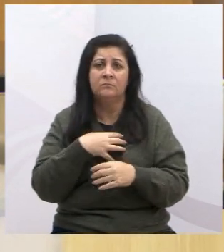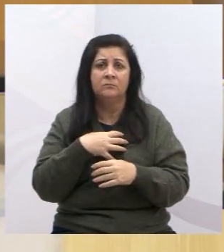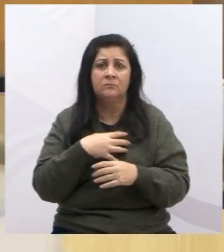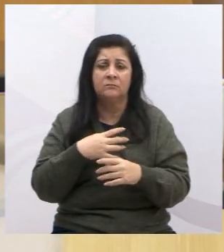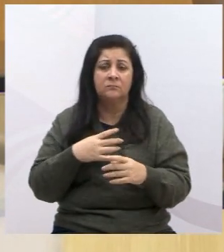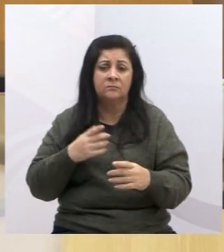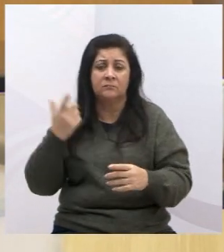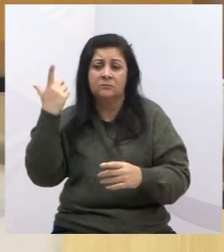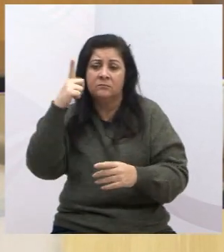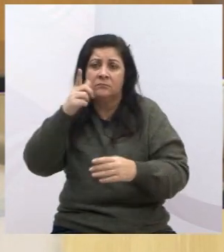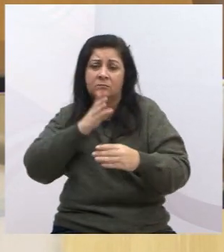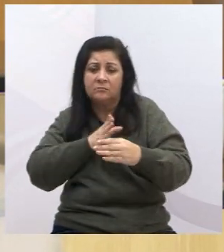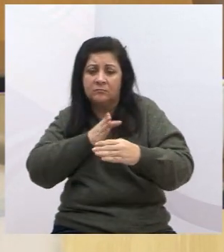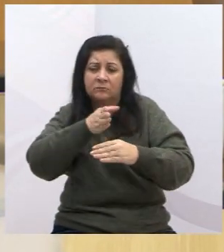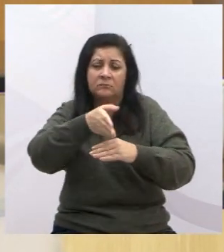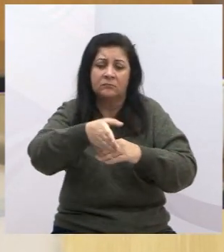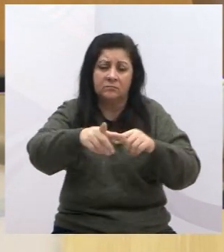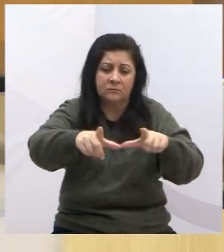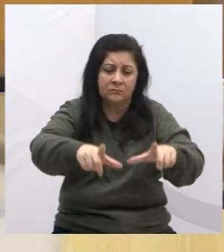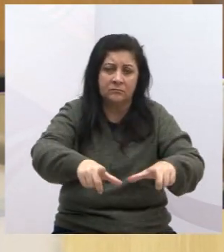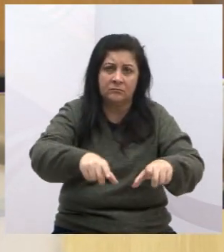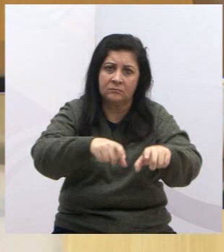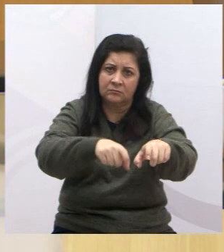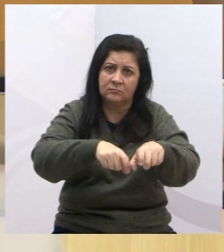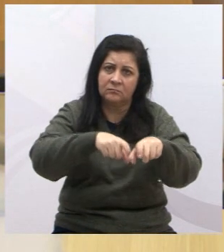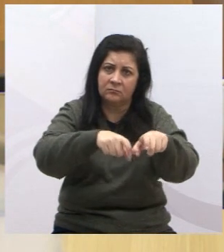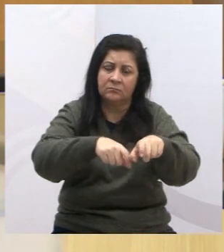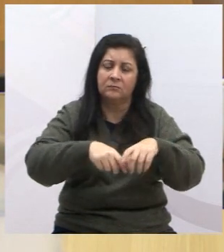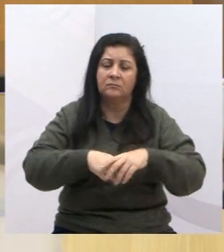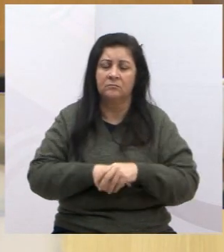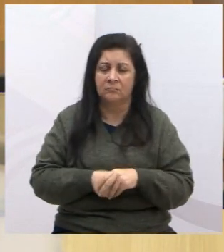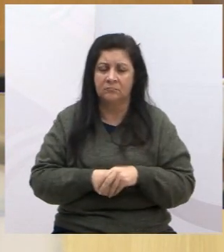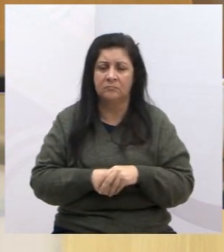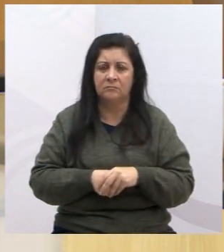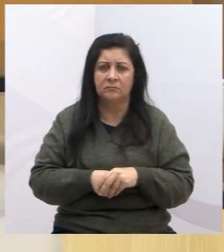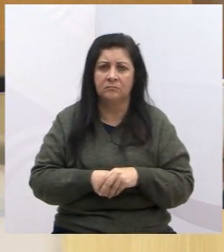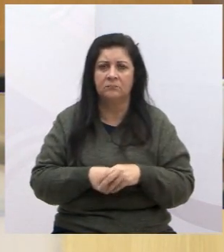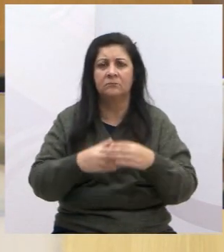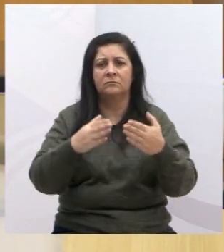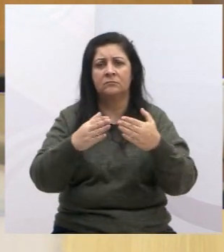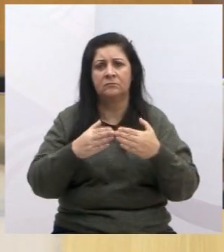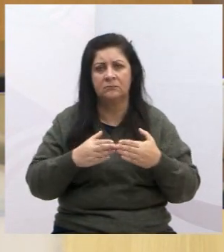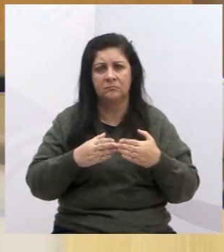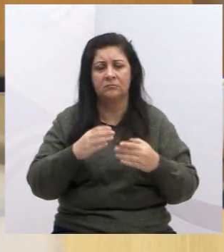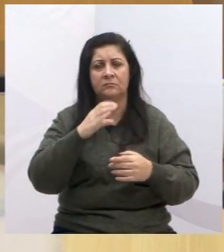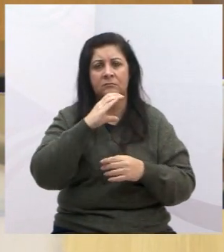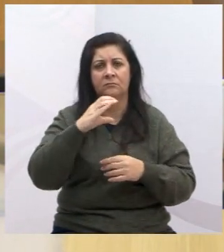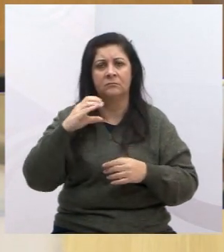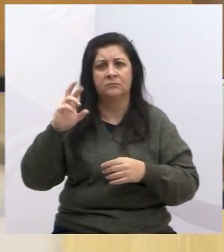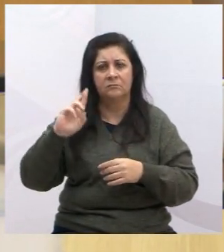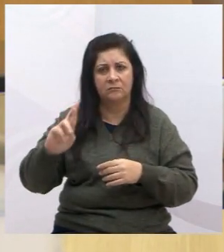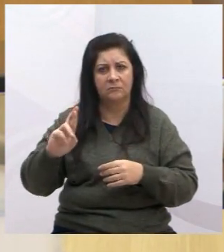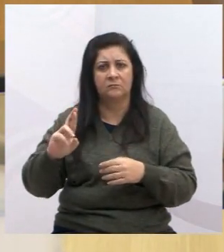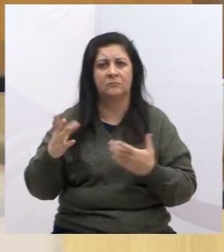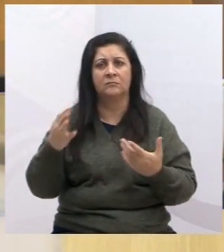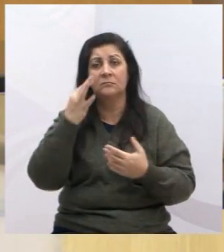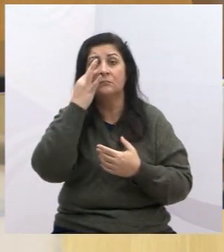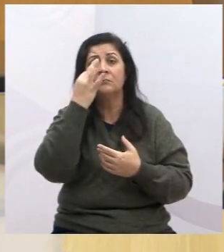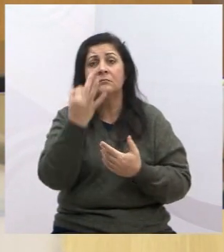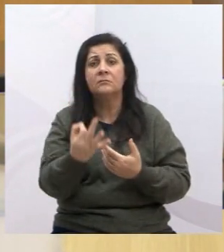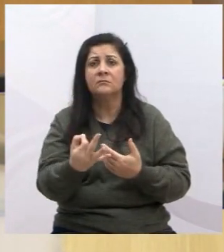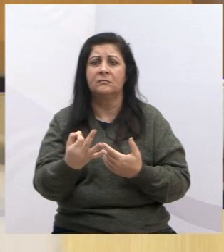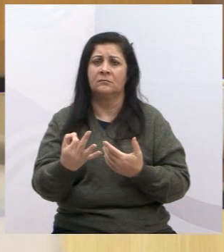para entrar na referida área. Diante do exposto, solicito à CCR Nova Dutra uma atenção para